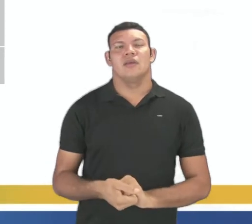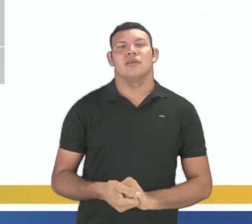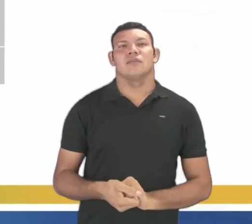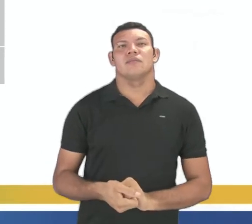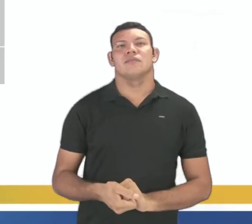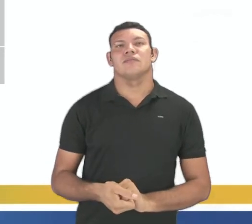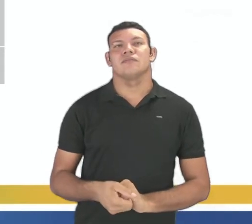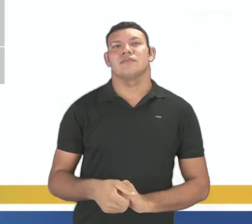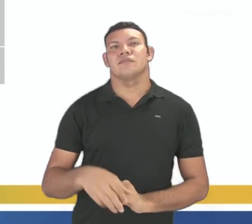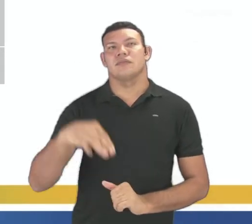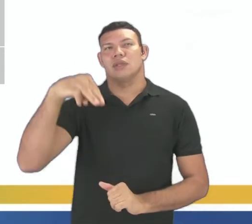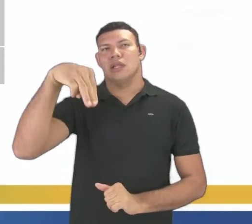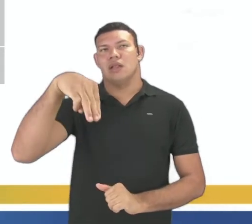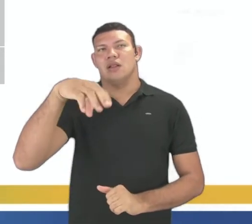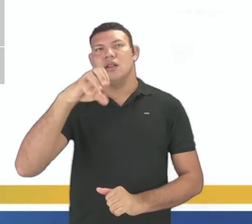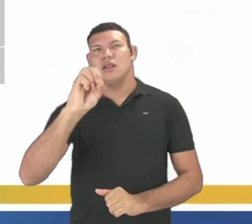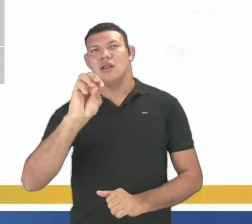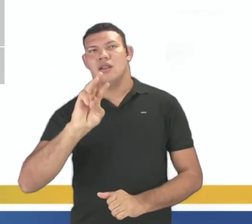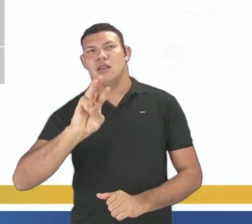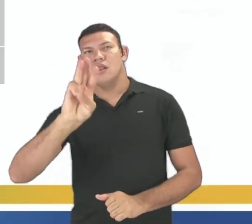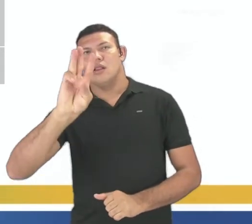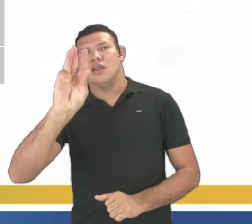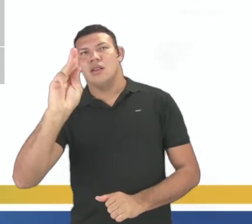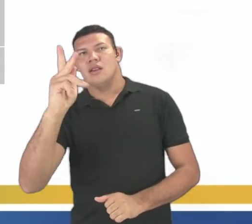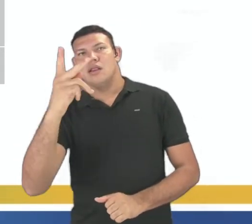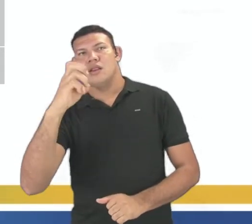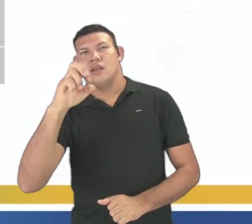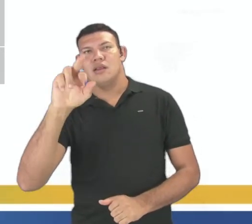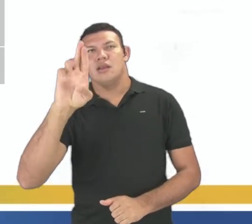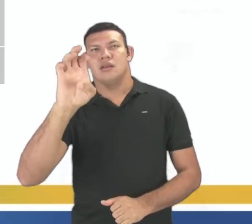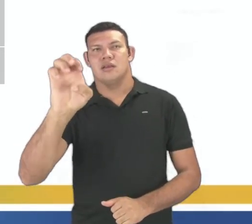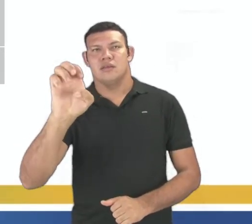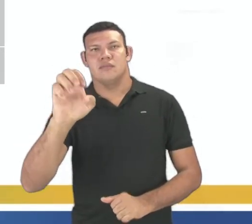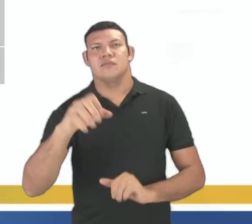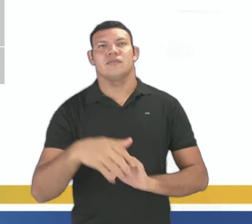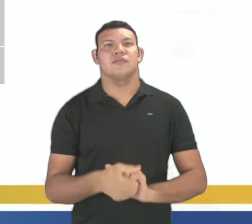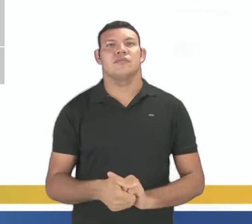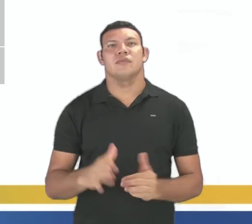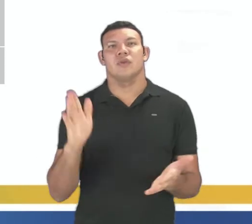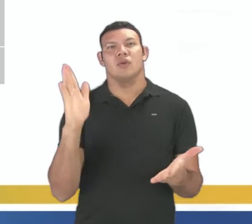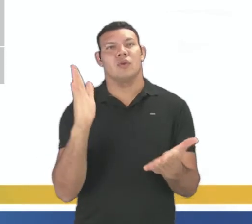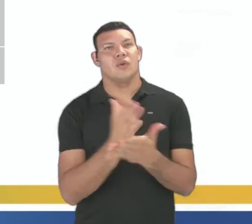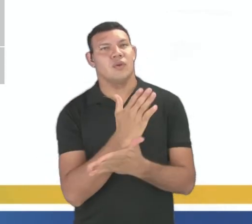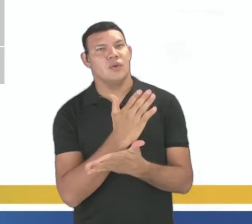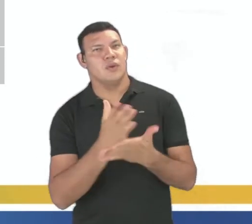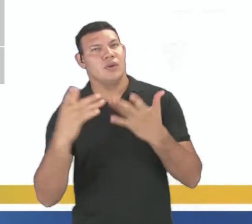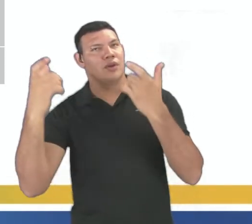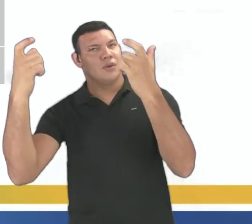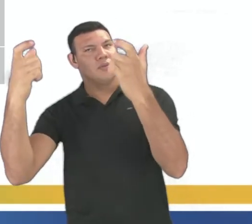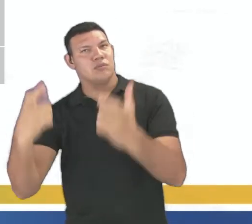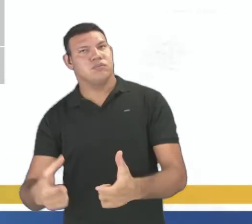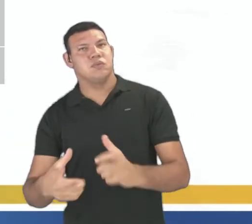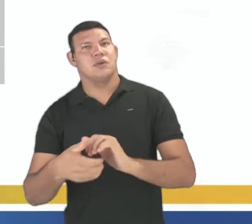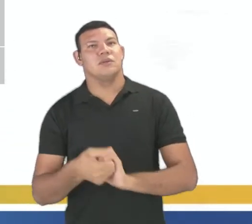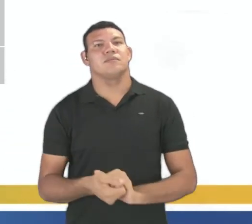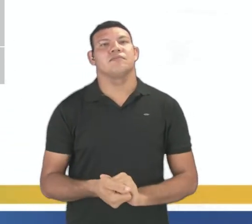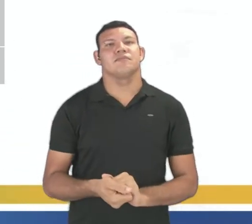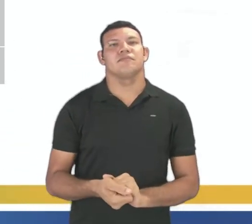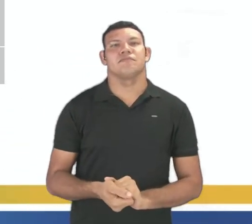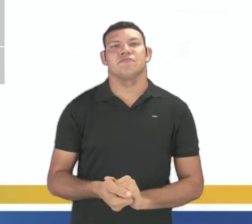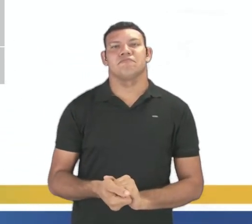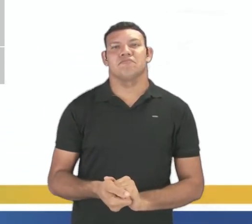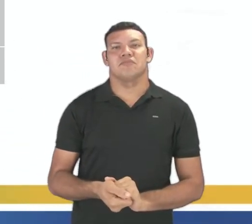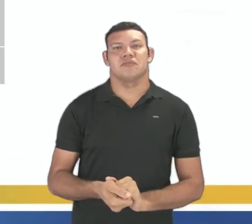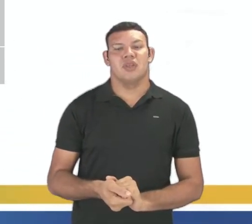com frases quando o verbo estiver na afirmativa, tá? Nunca esqueçam isso. Nowhere safe anymore. Nenhum lugar é